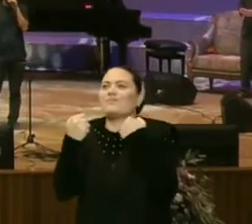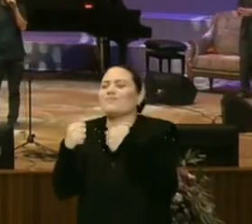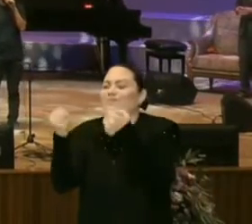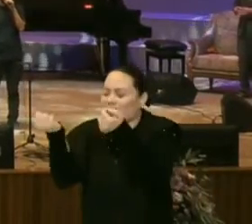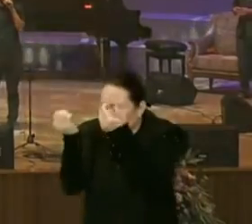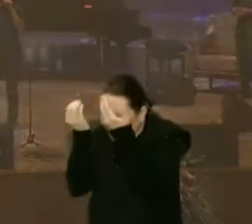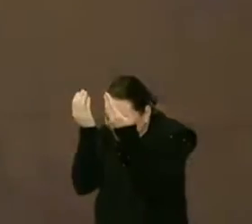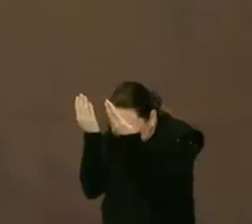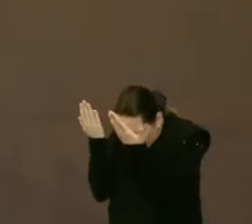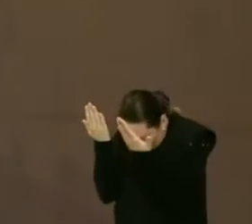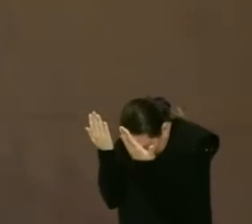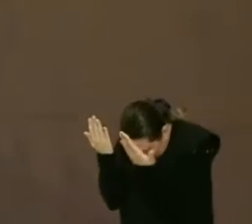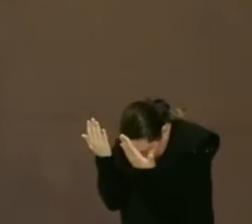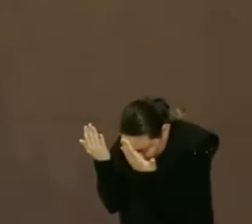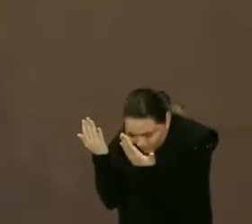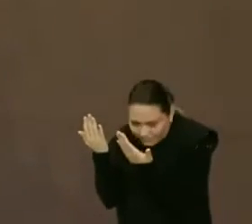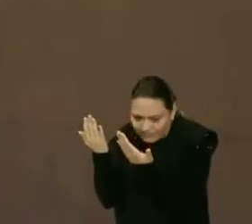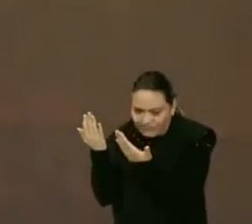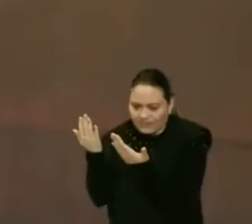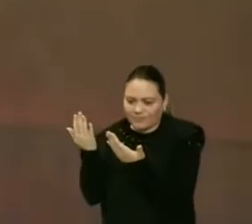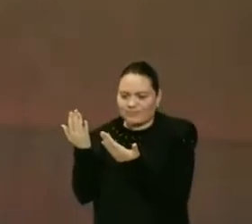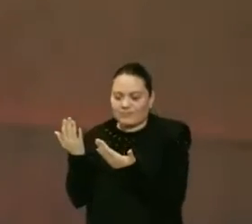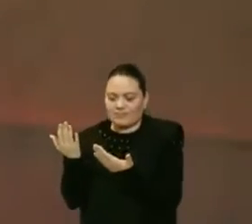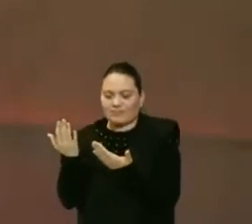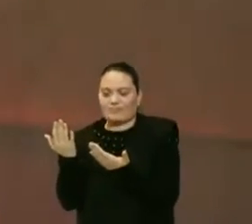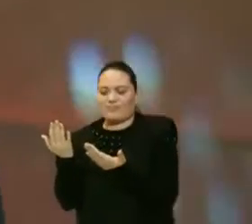Jesus, eu preciso de Ti. Comece a orar agora.